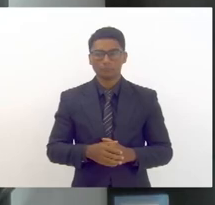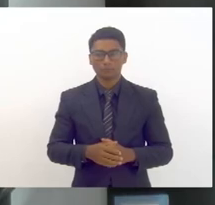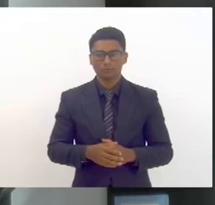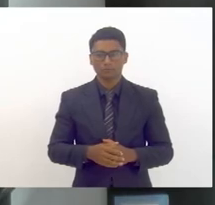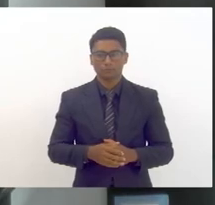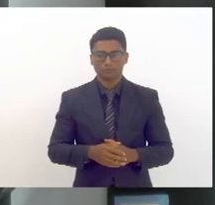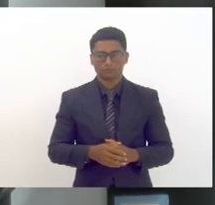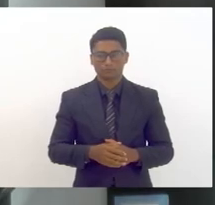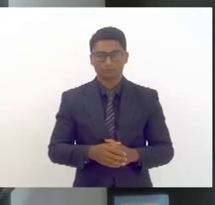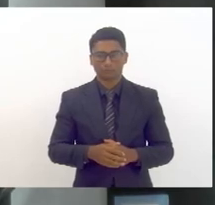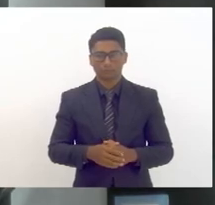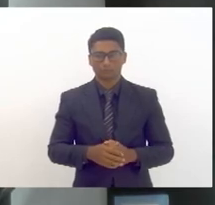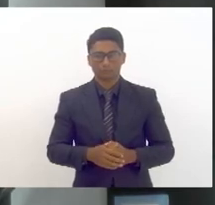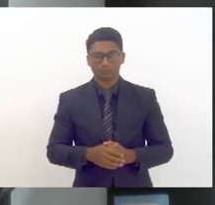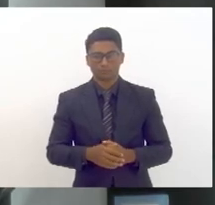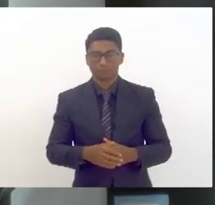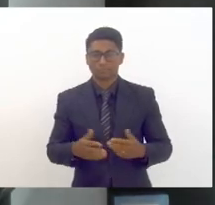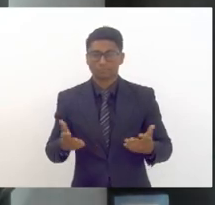podemos, né,